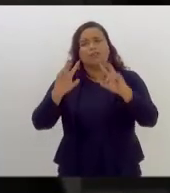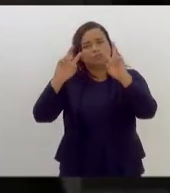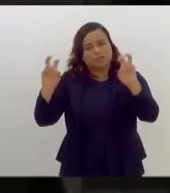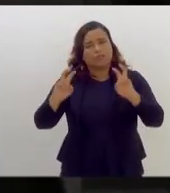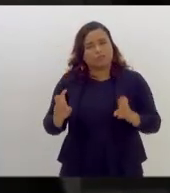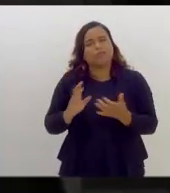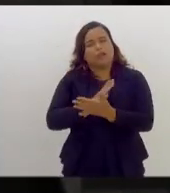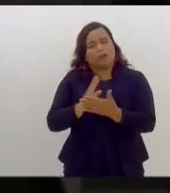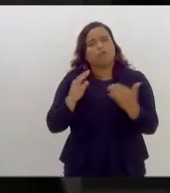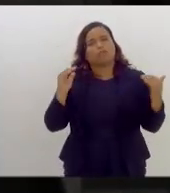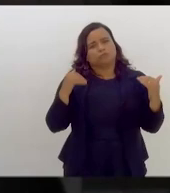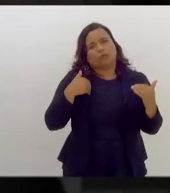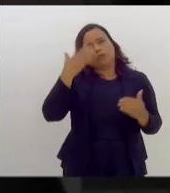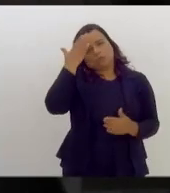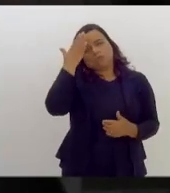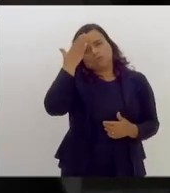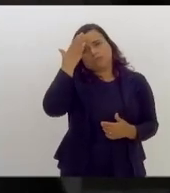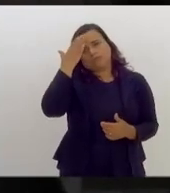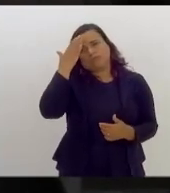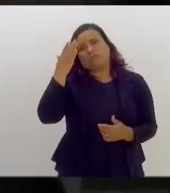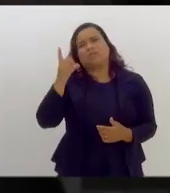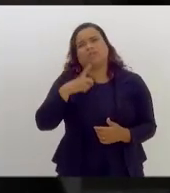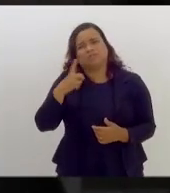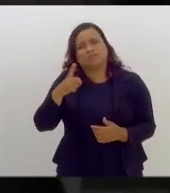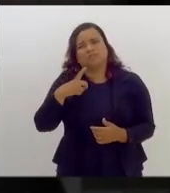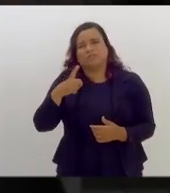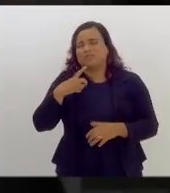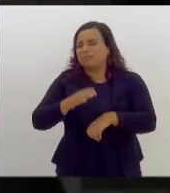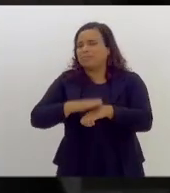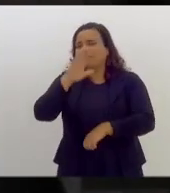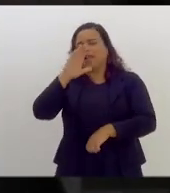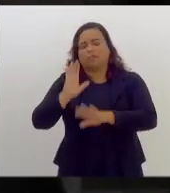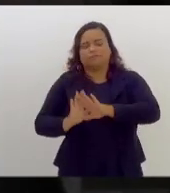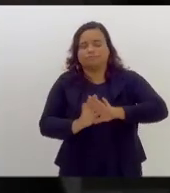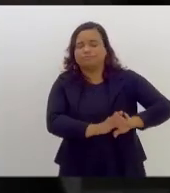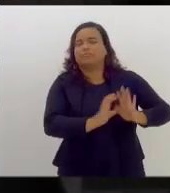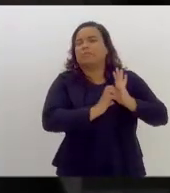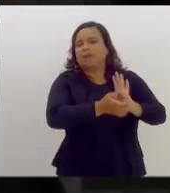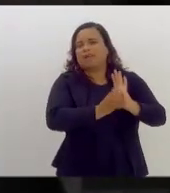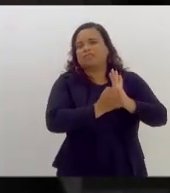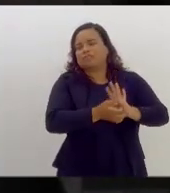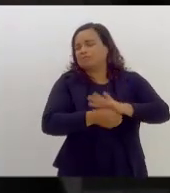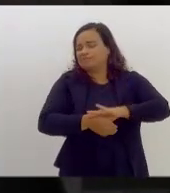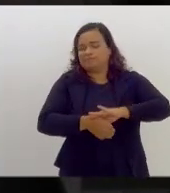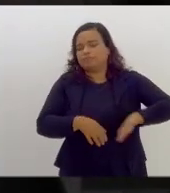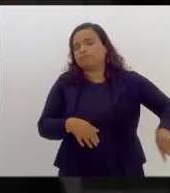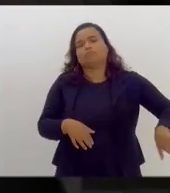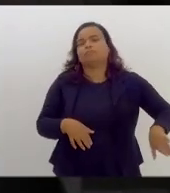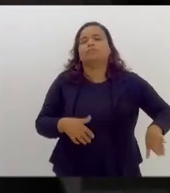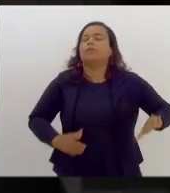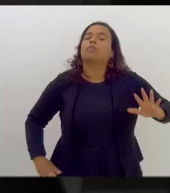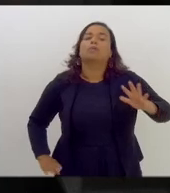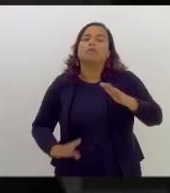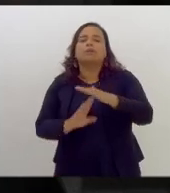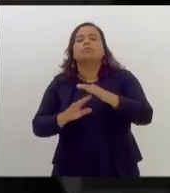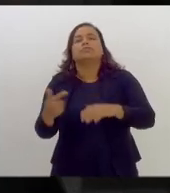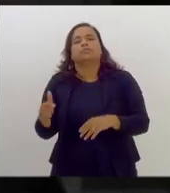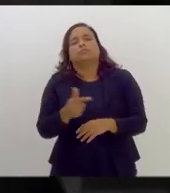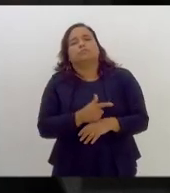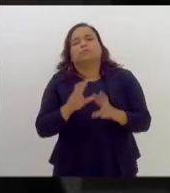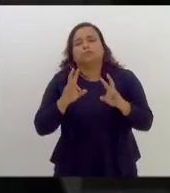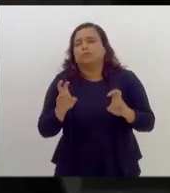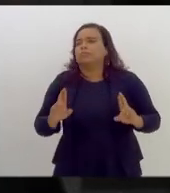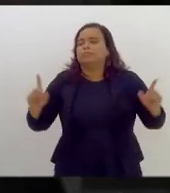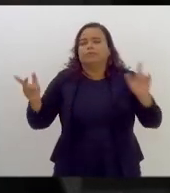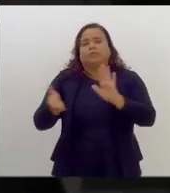tem questões, eu entendo, que suplantam a questão partidária, que superam os limites das